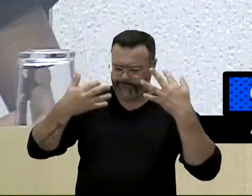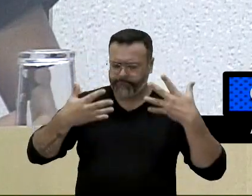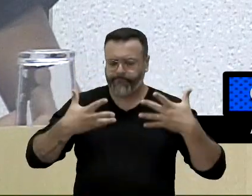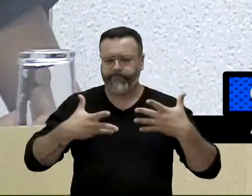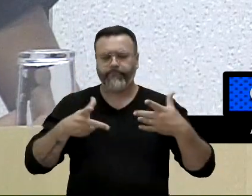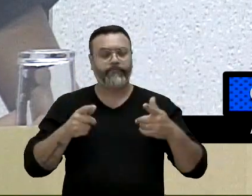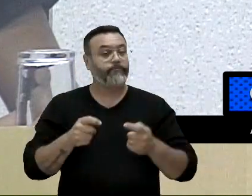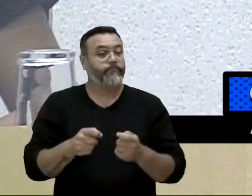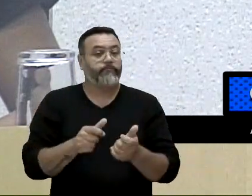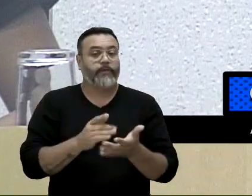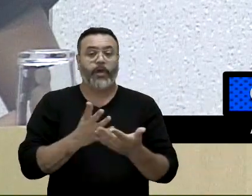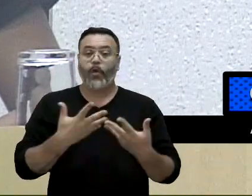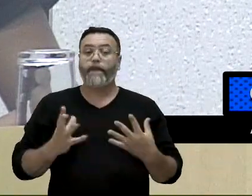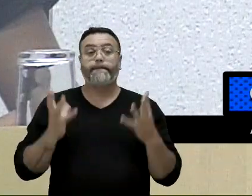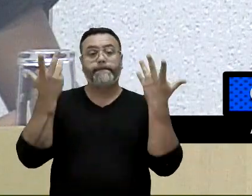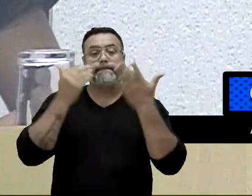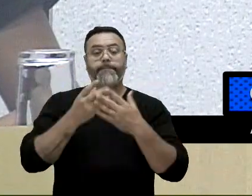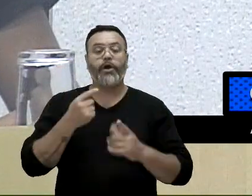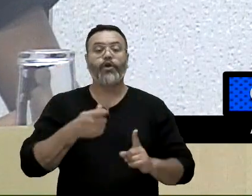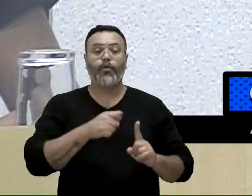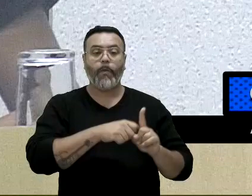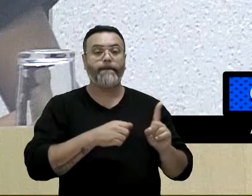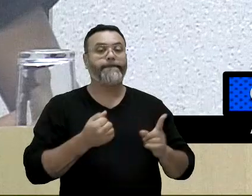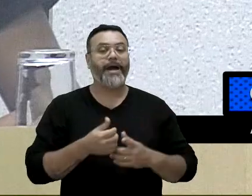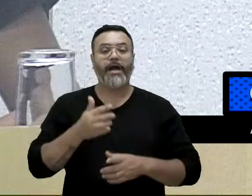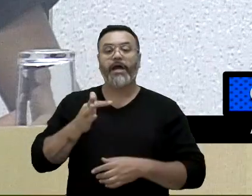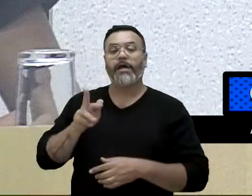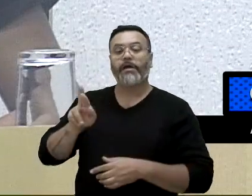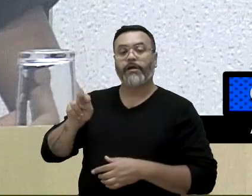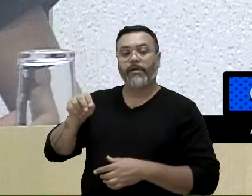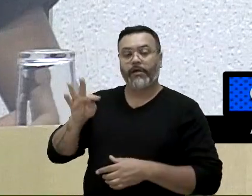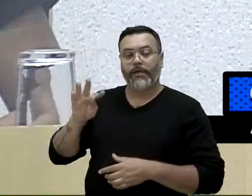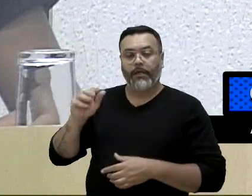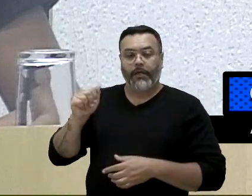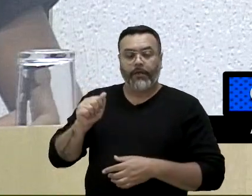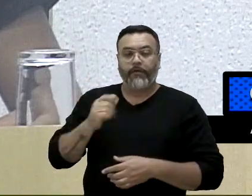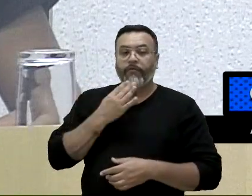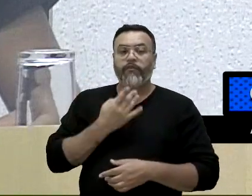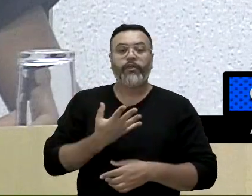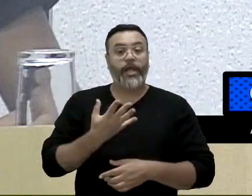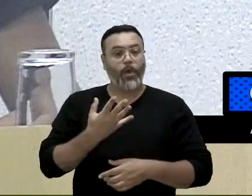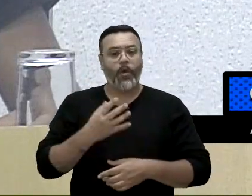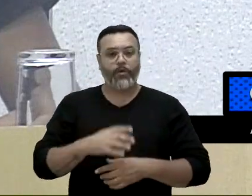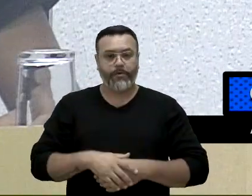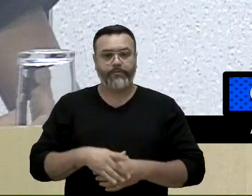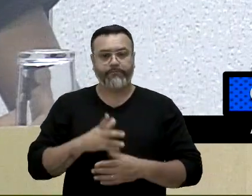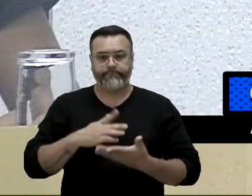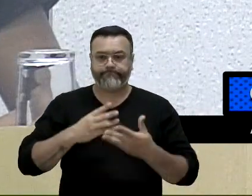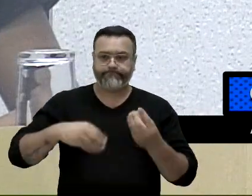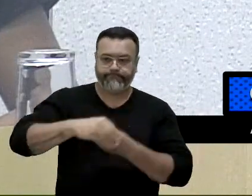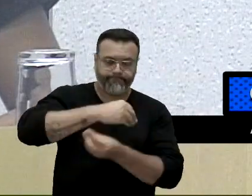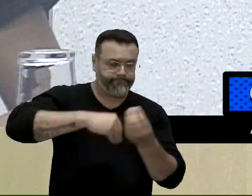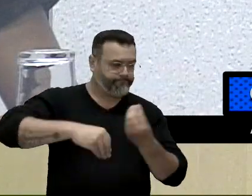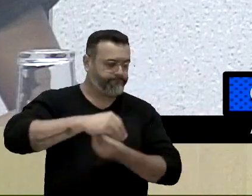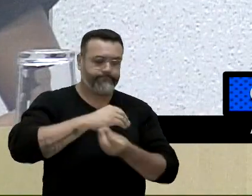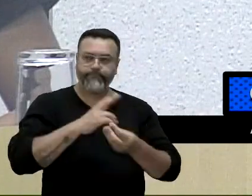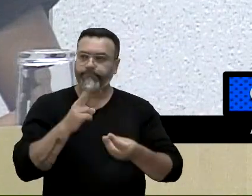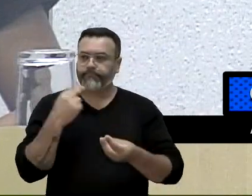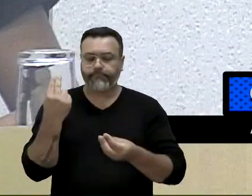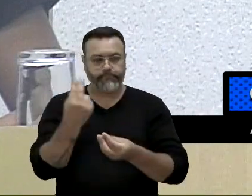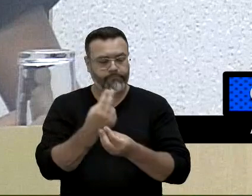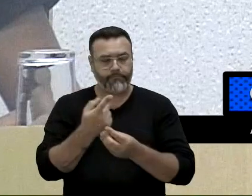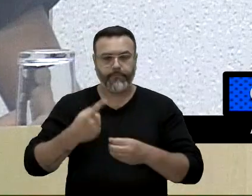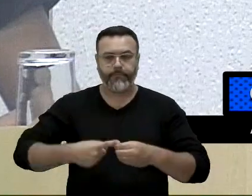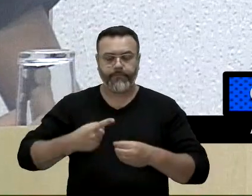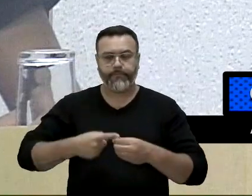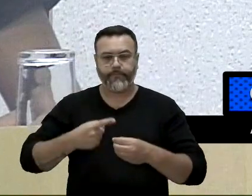pouco sobre a campanha do Maio Furta Cor. É um movimento que o nosso município tem todas as